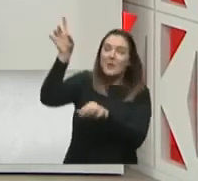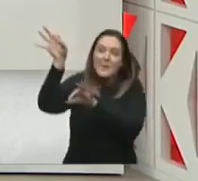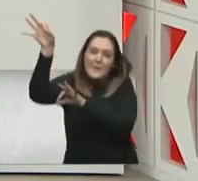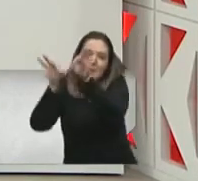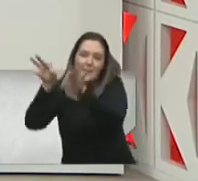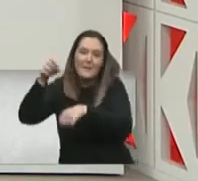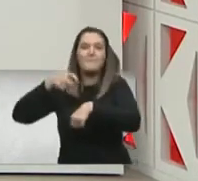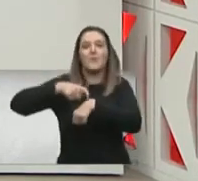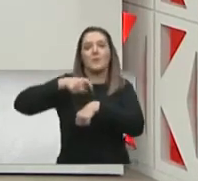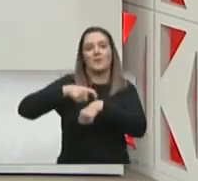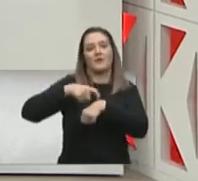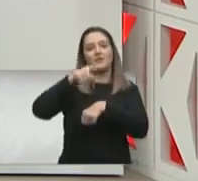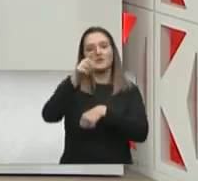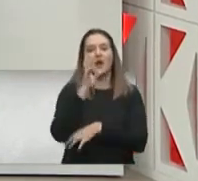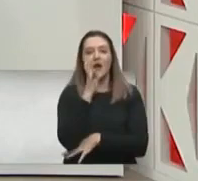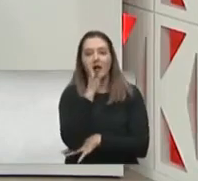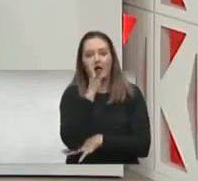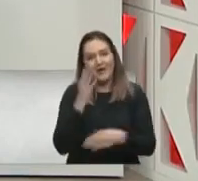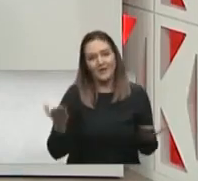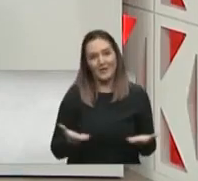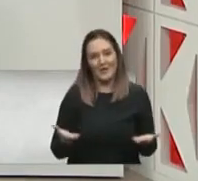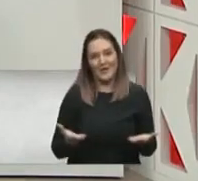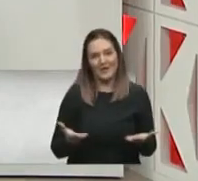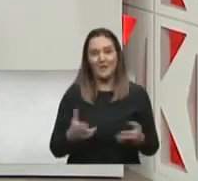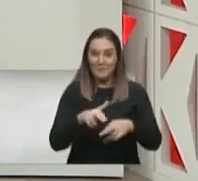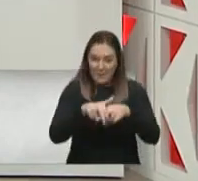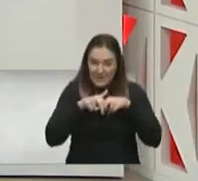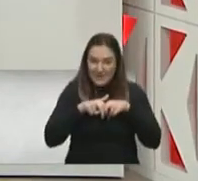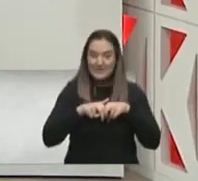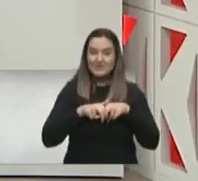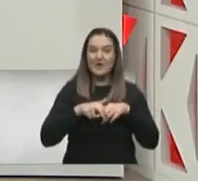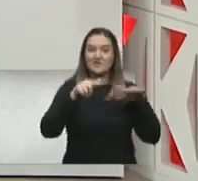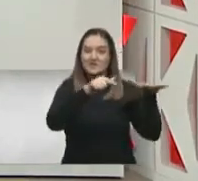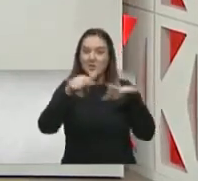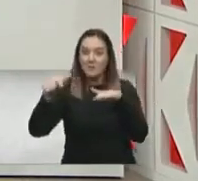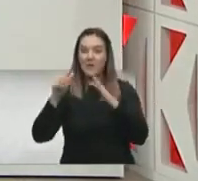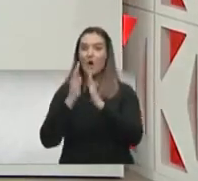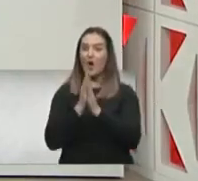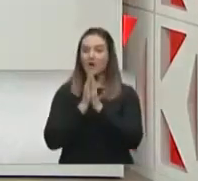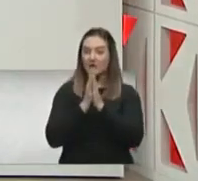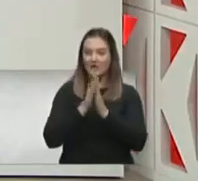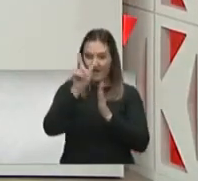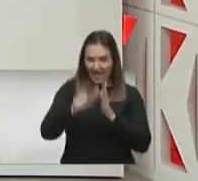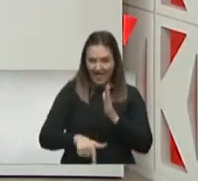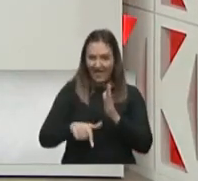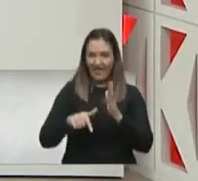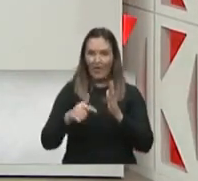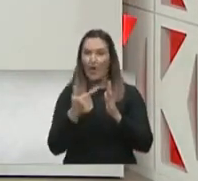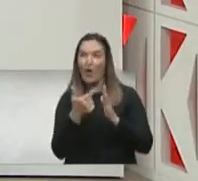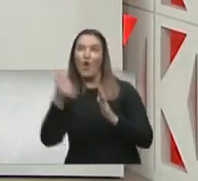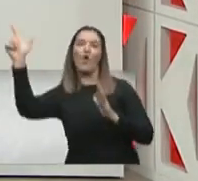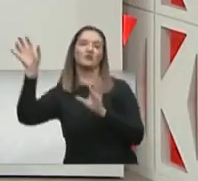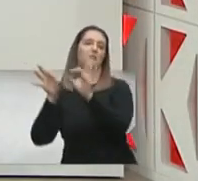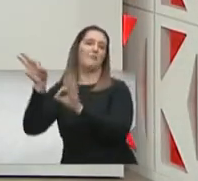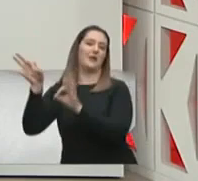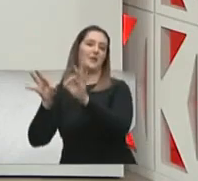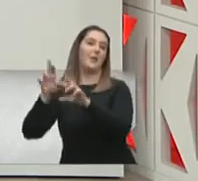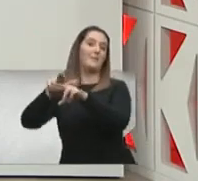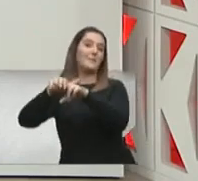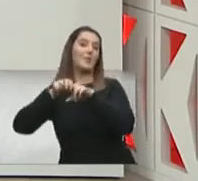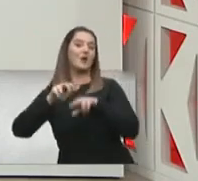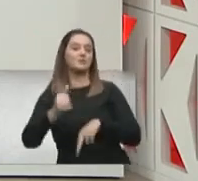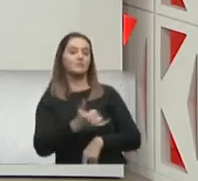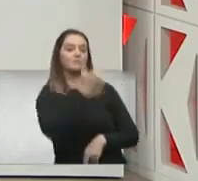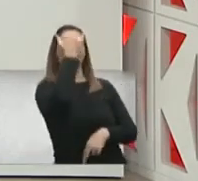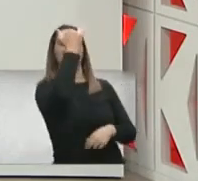Porque essa Semana Santa não era para acontecer como está acontecendo agora. O nosso plano era outro, mas de repente, com essa pandemia